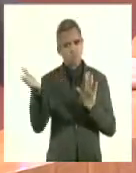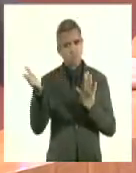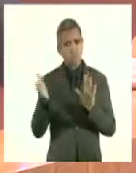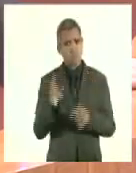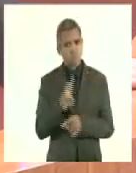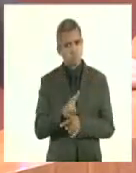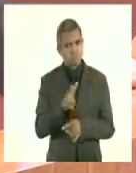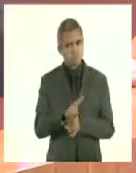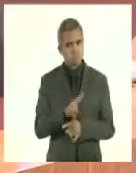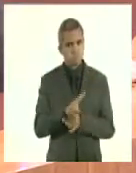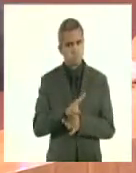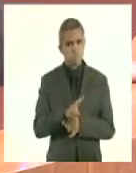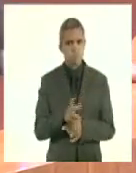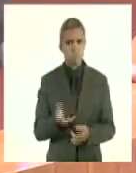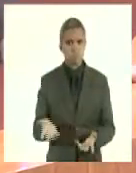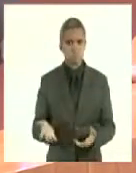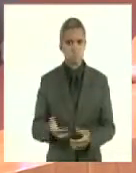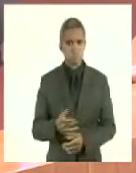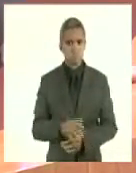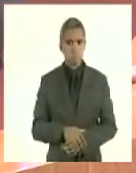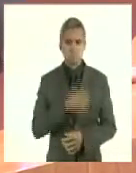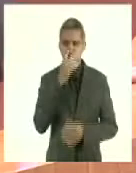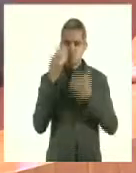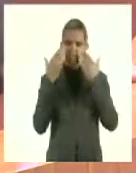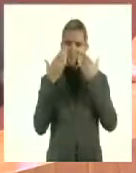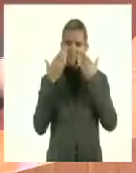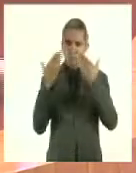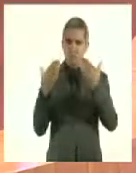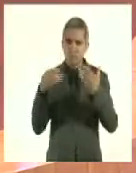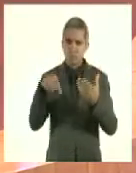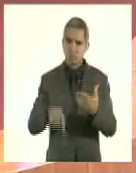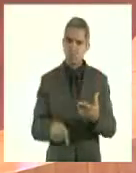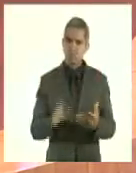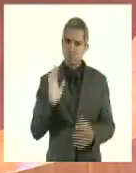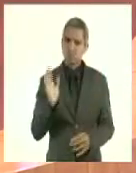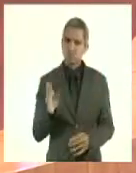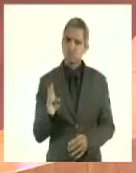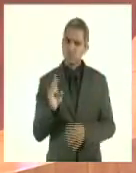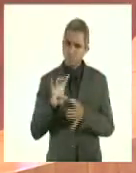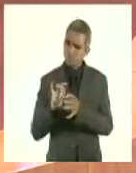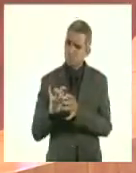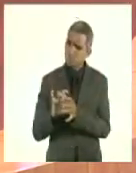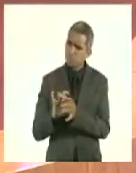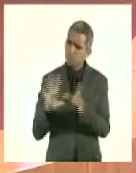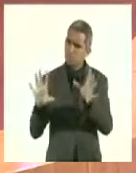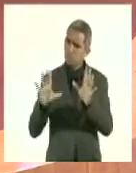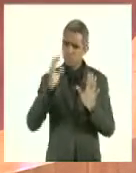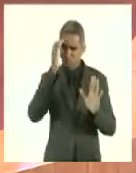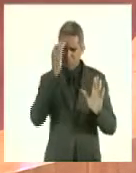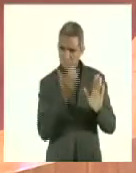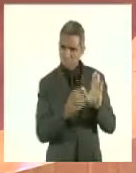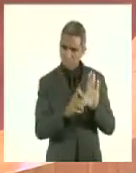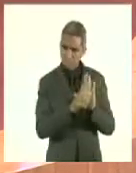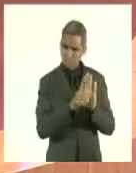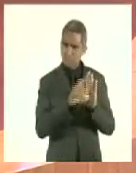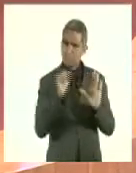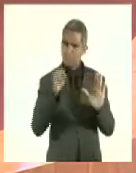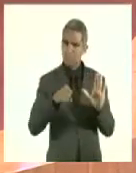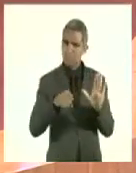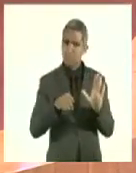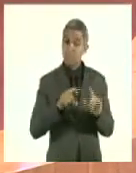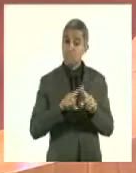defende de forma quase explícita neste plenário é legítima. Mas volto a lembrar, Vossa